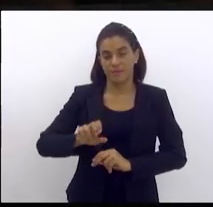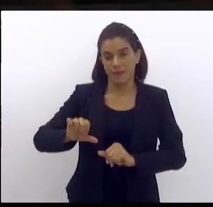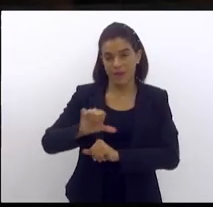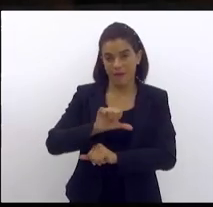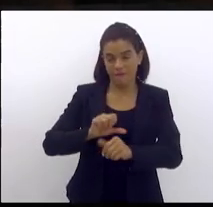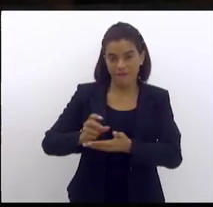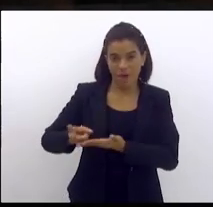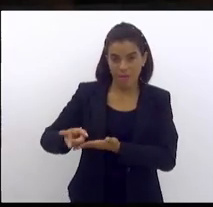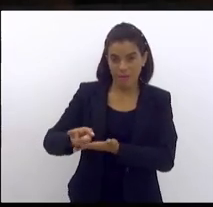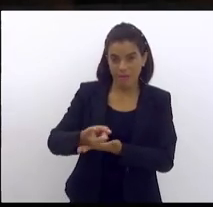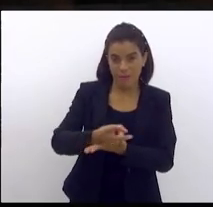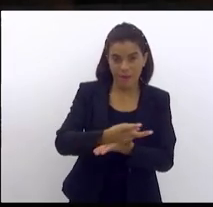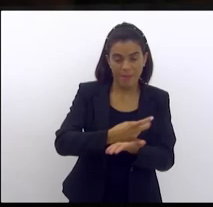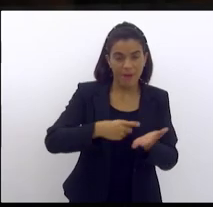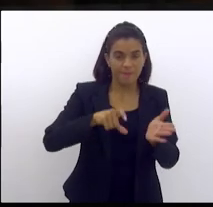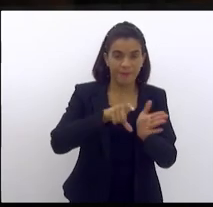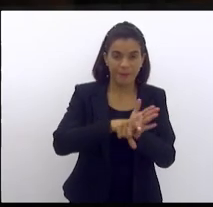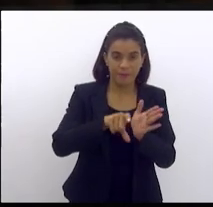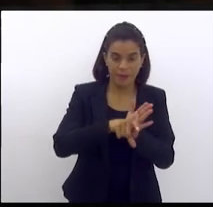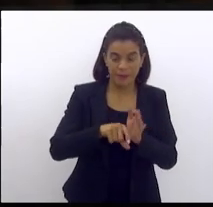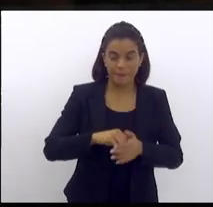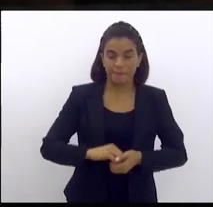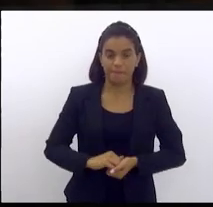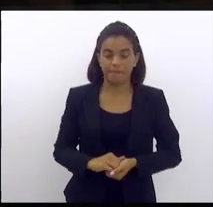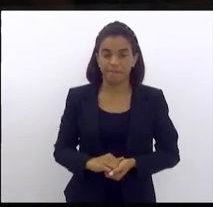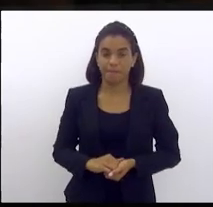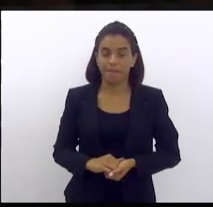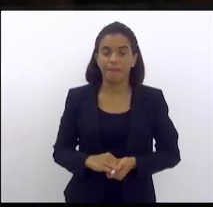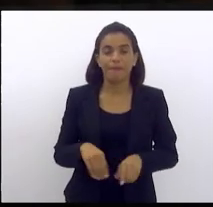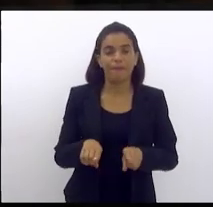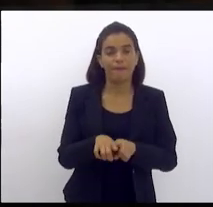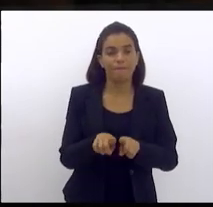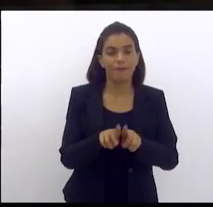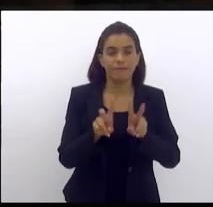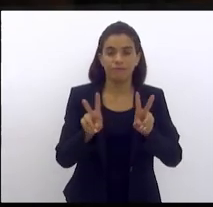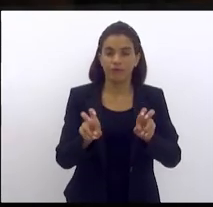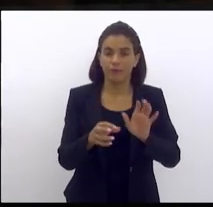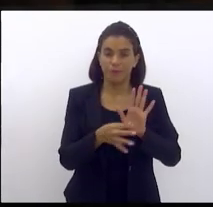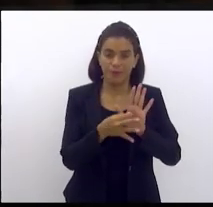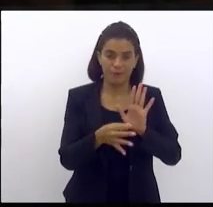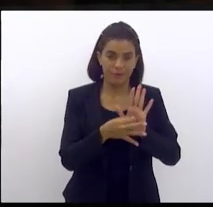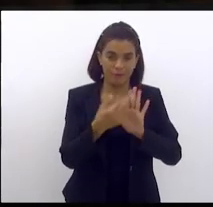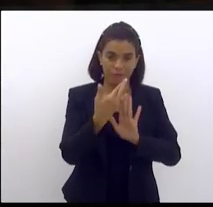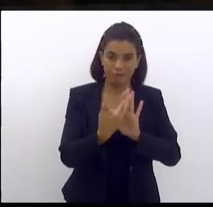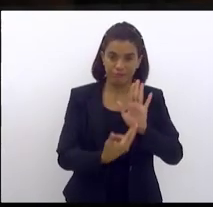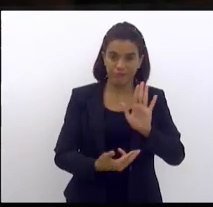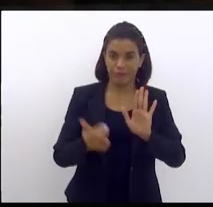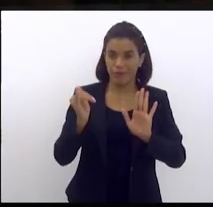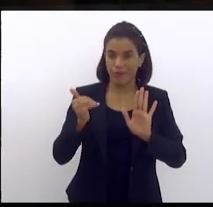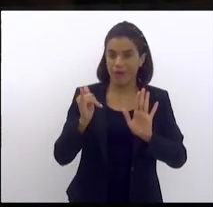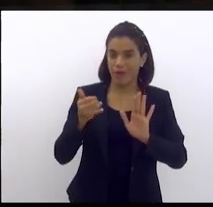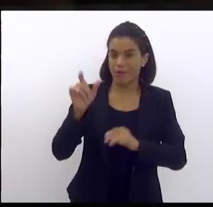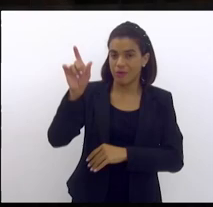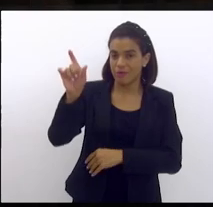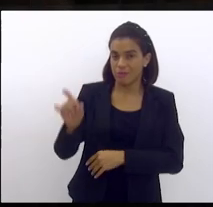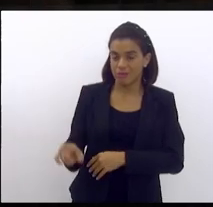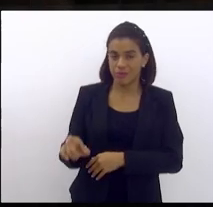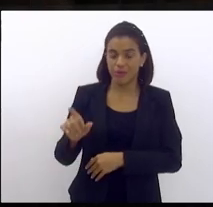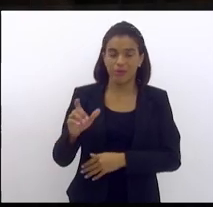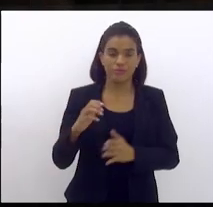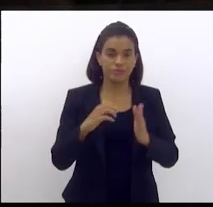tributária visto que o parecer do relator no senado